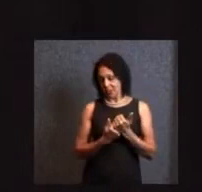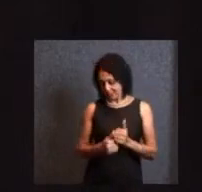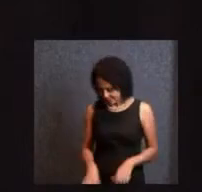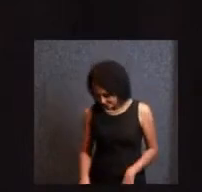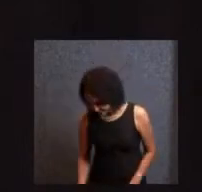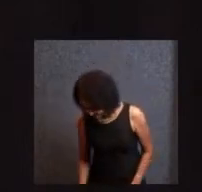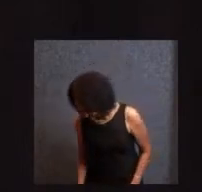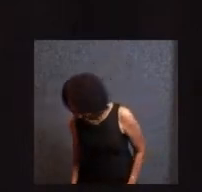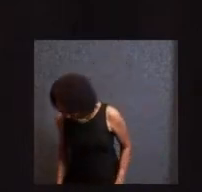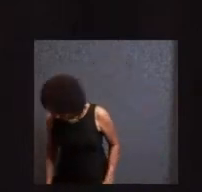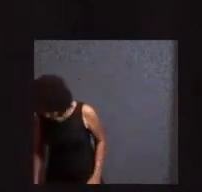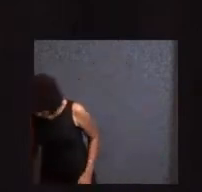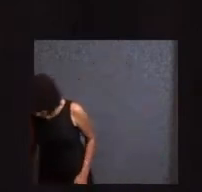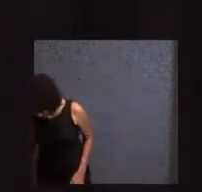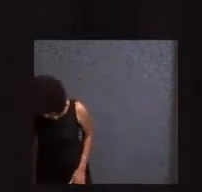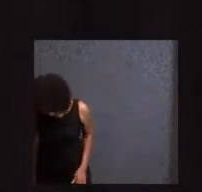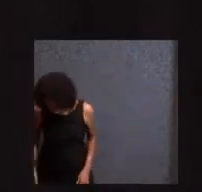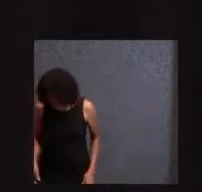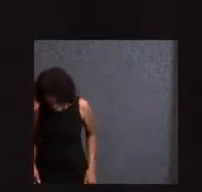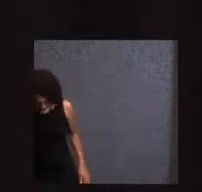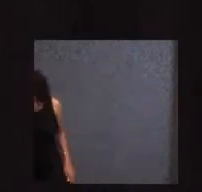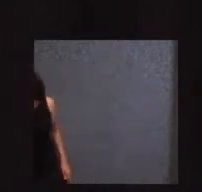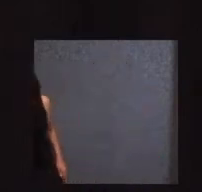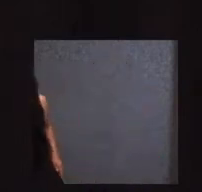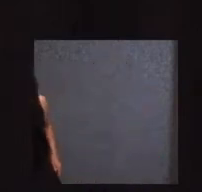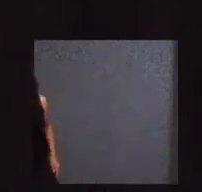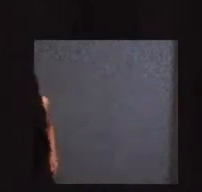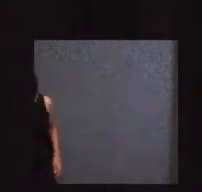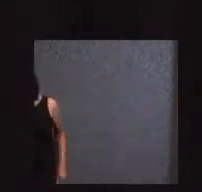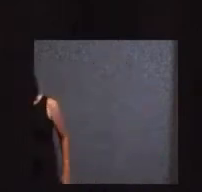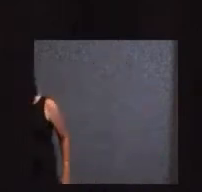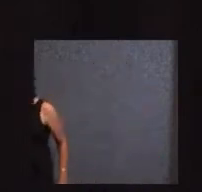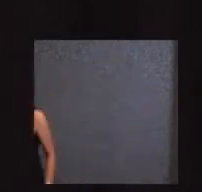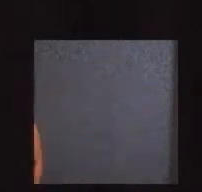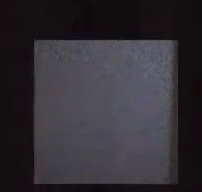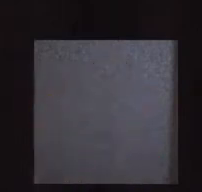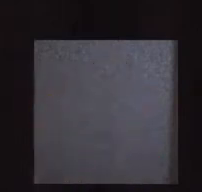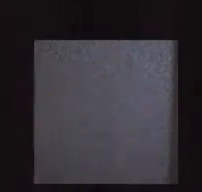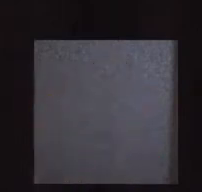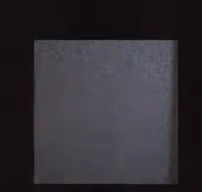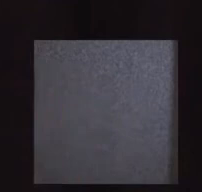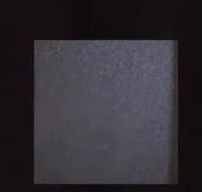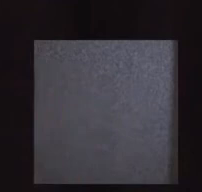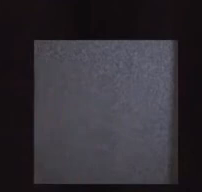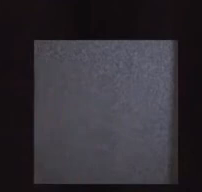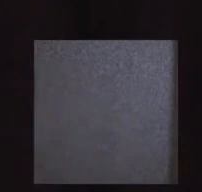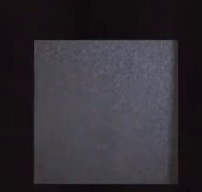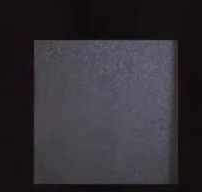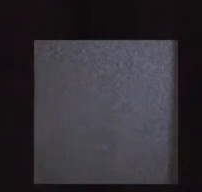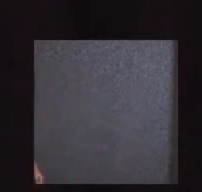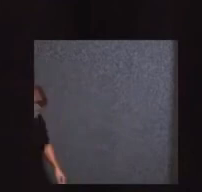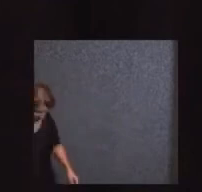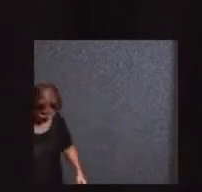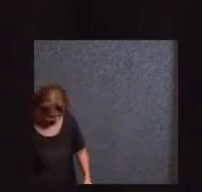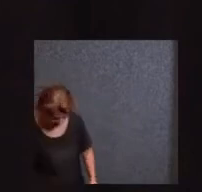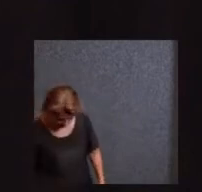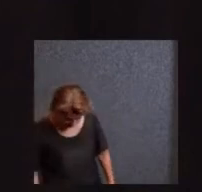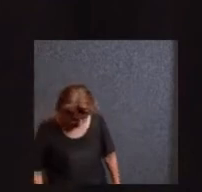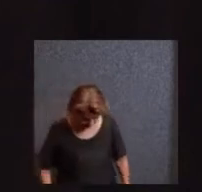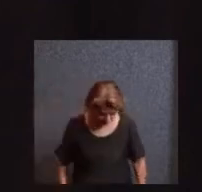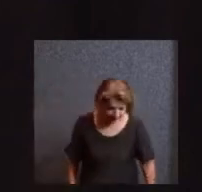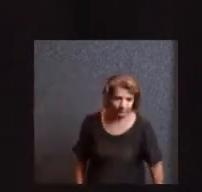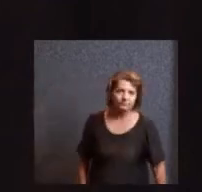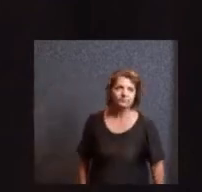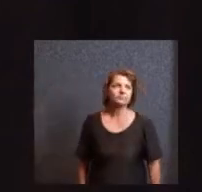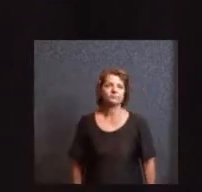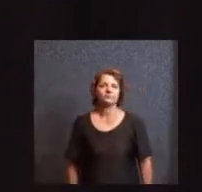buscando fortalecer o ensino fundamental anos iniciais com este programa e também com o aparato tecnológico,